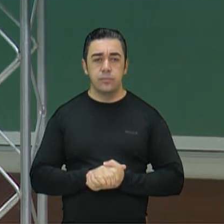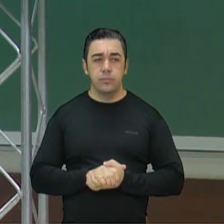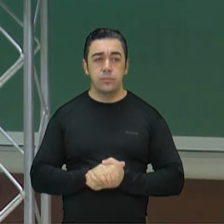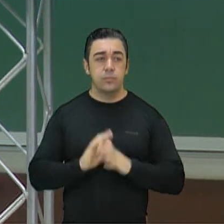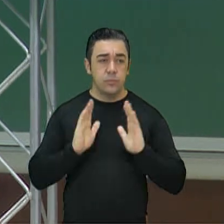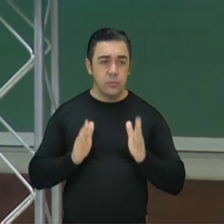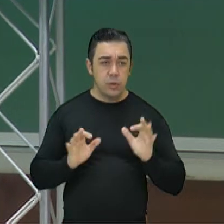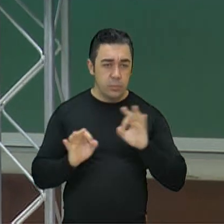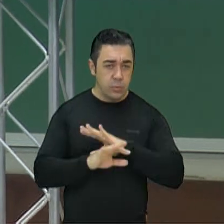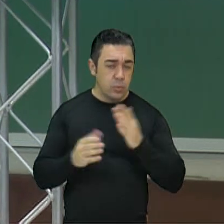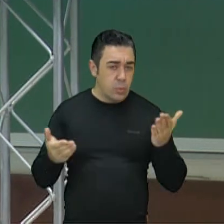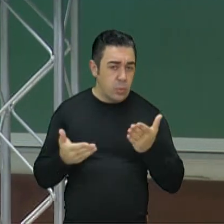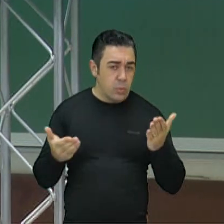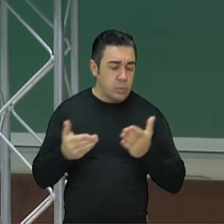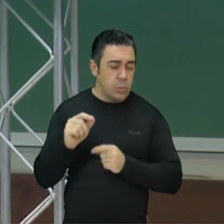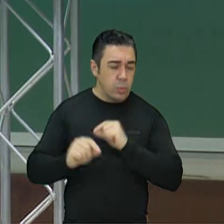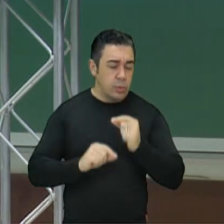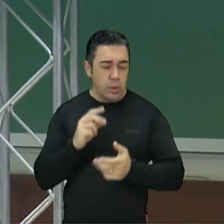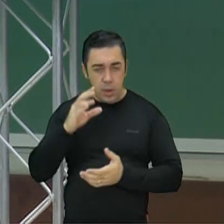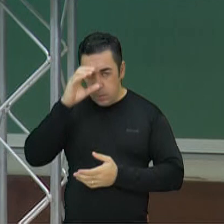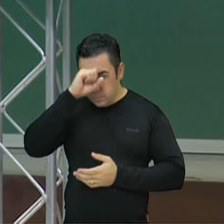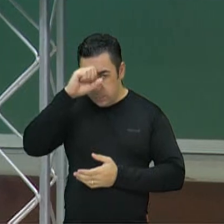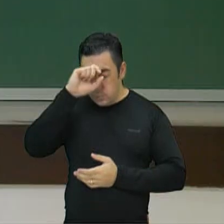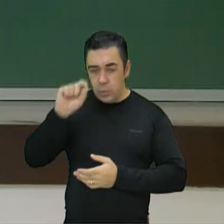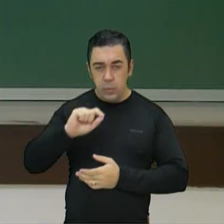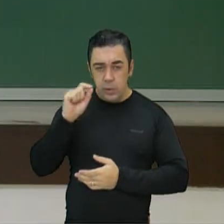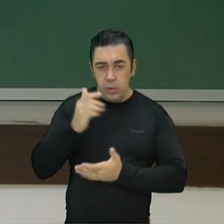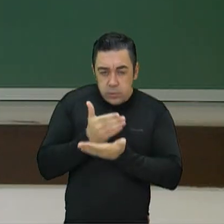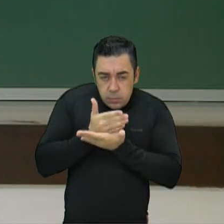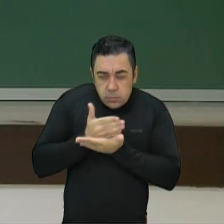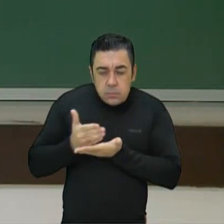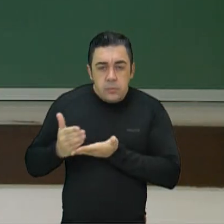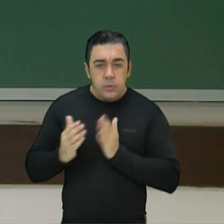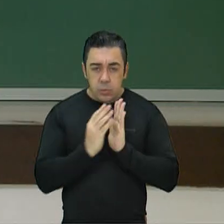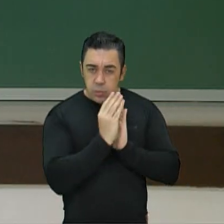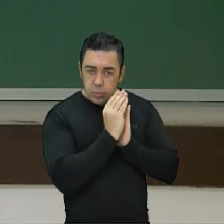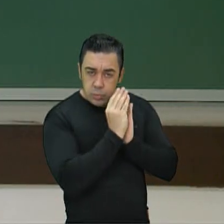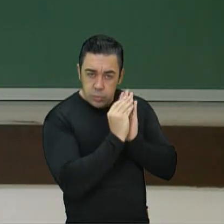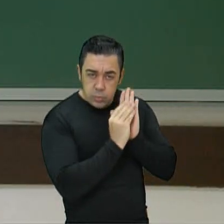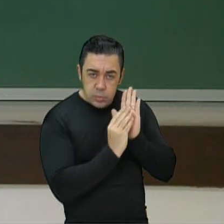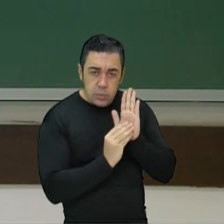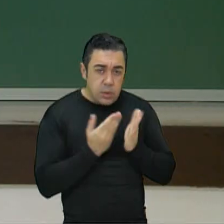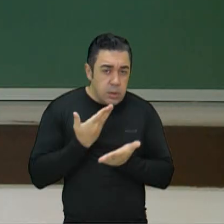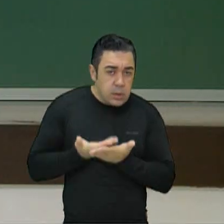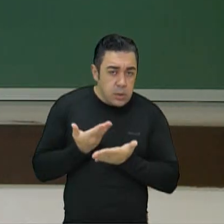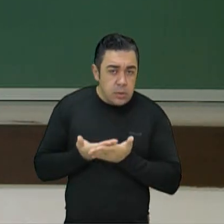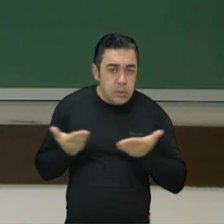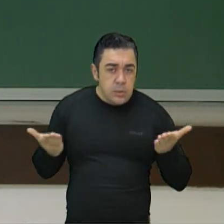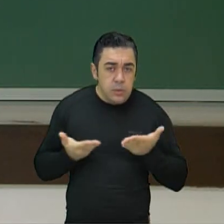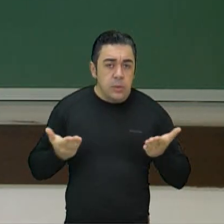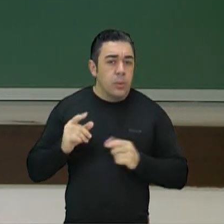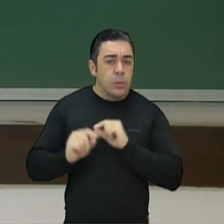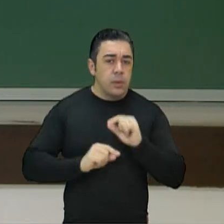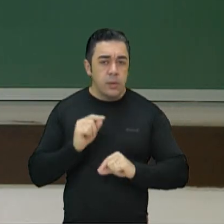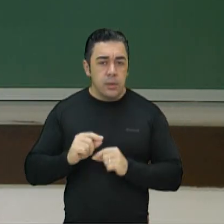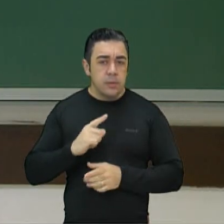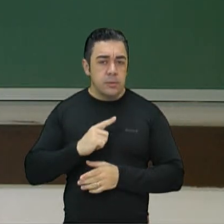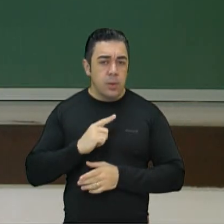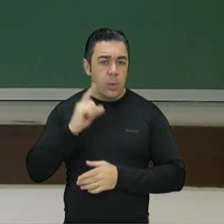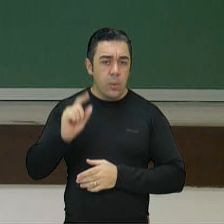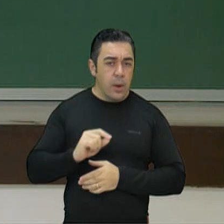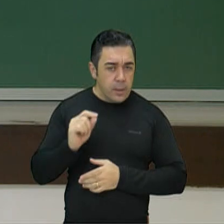Feito isso, então, nós vamos ver aqui, entrando assim, propriamente dito, na nossa aula de hoje, né? Que nós vamos ver